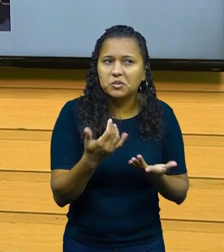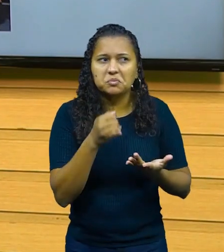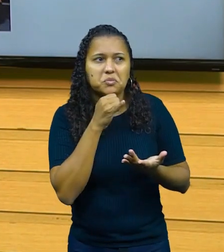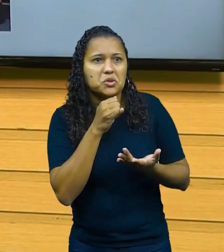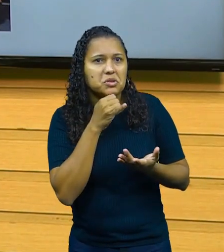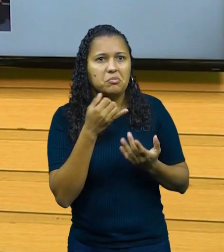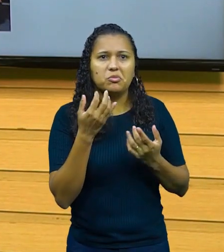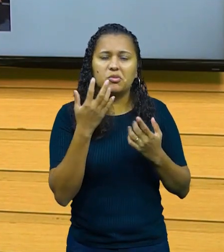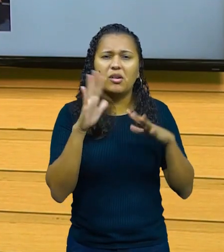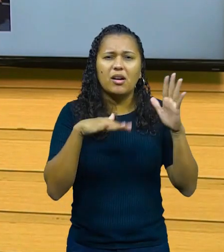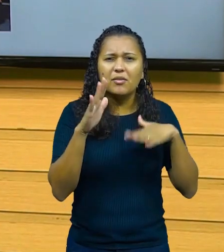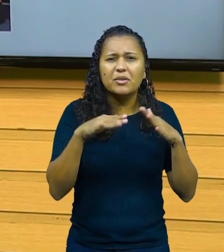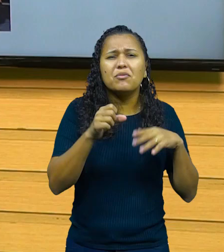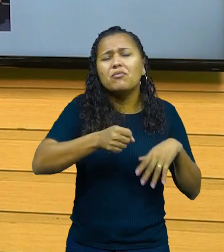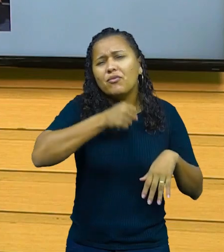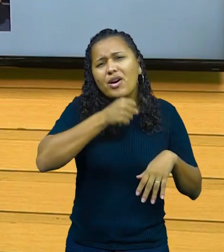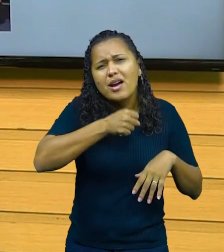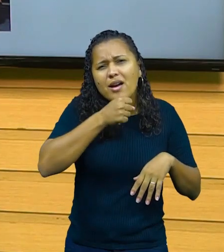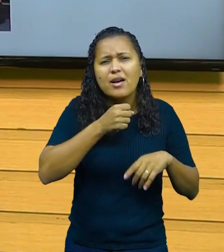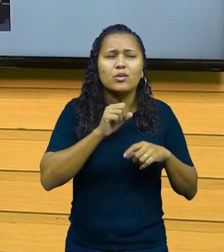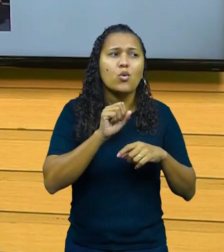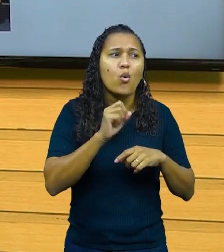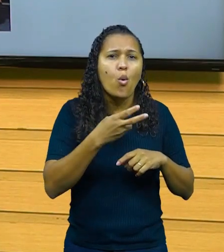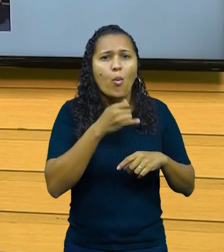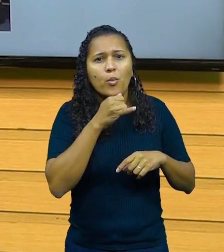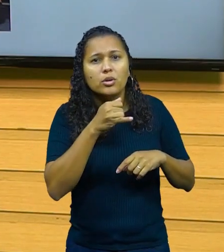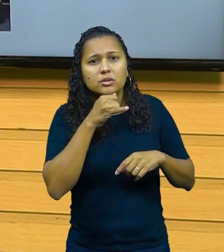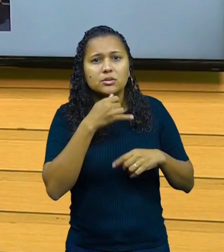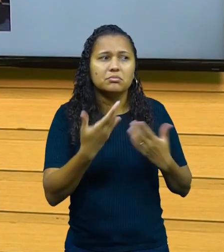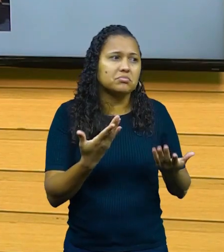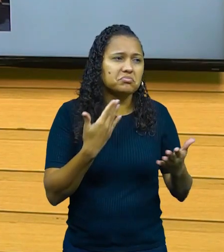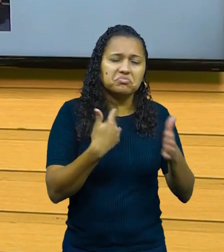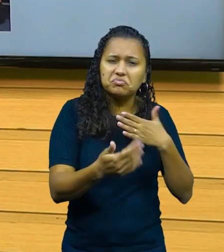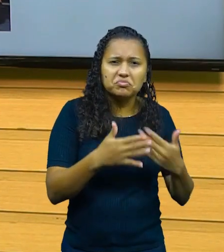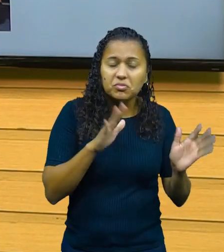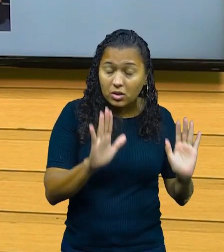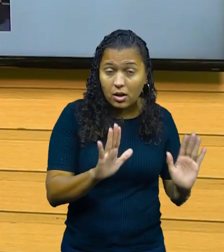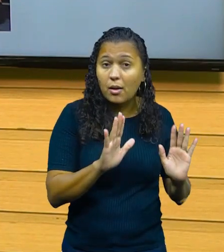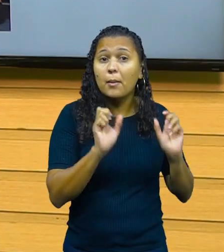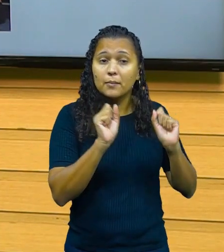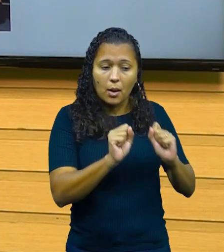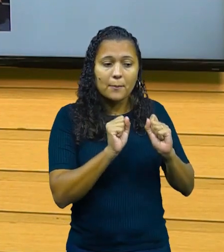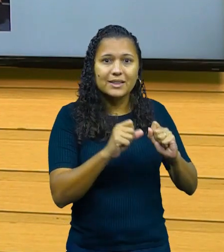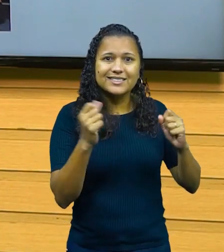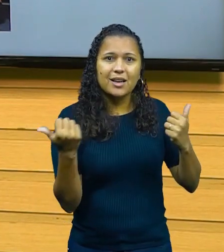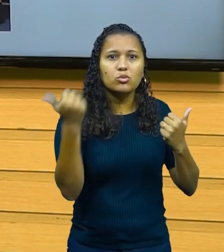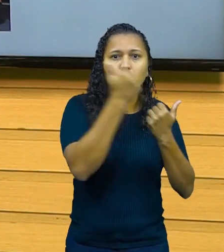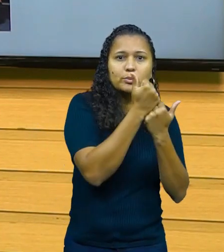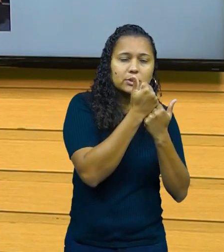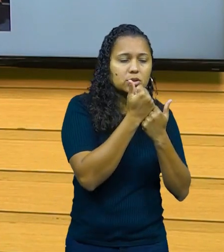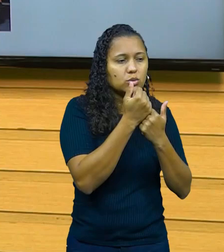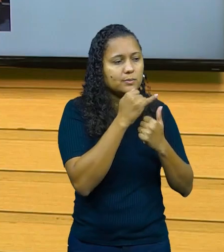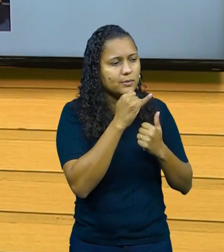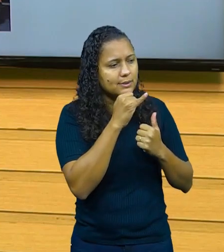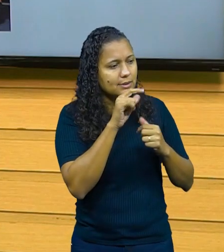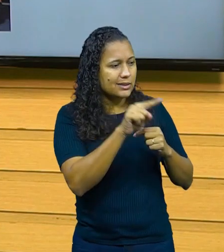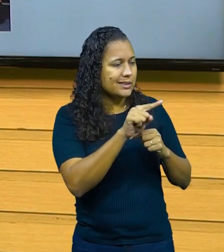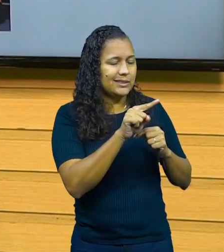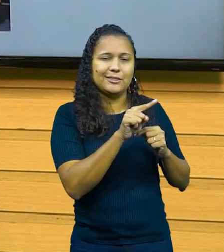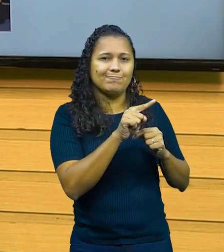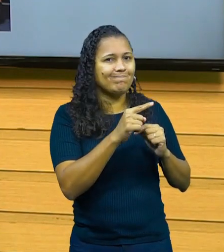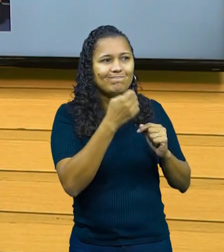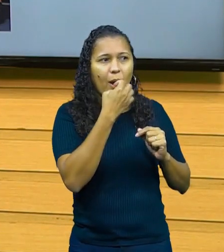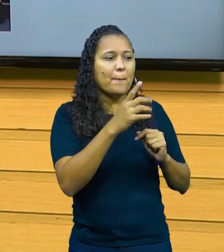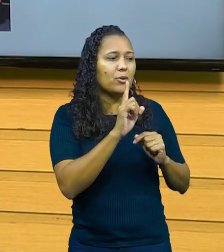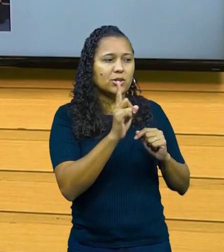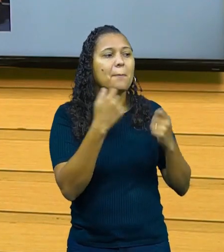defeitos por desgaste, seja defeitos por mau uso. Então, ao longo do tempo, essas peças elas precisam ser substituídas. E para que